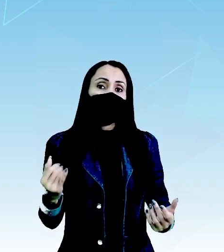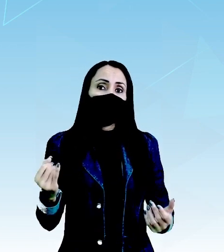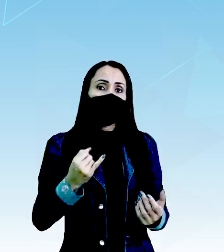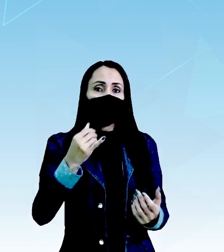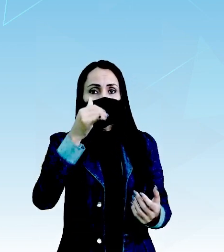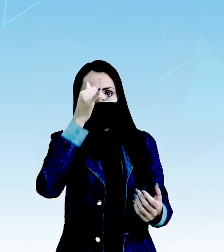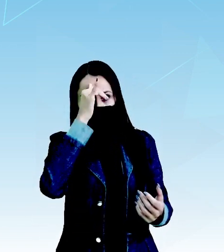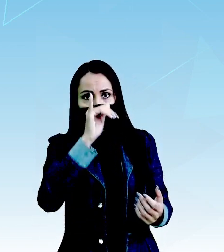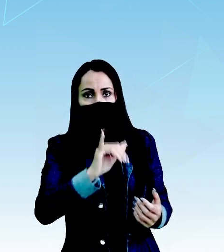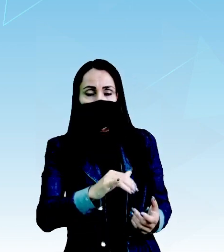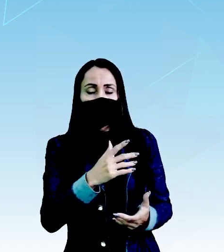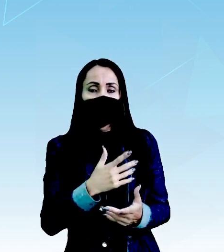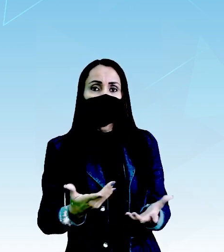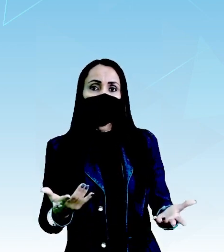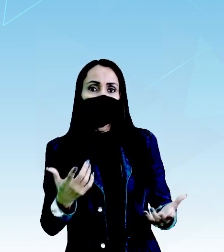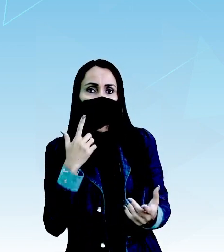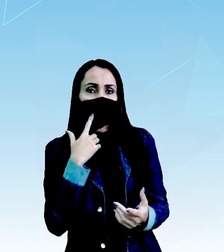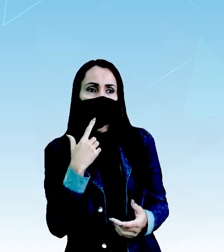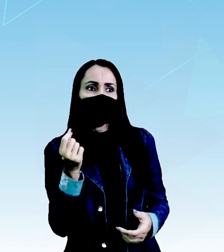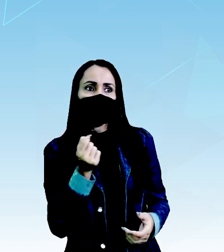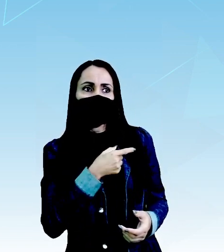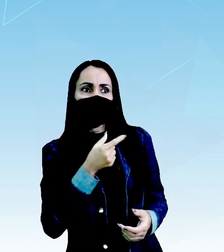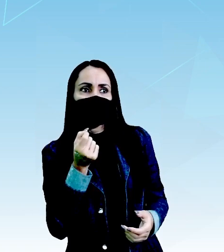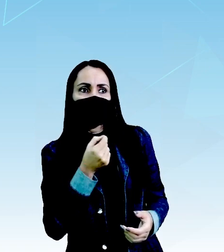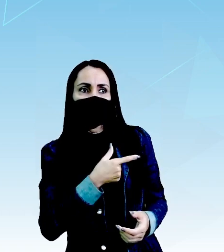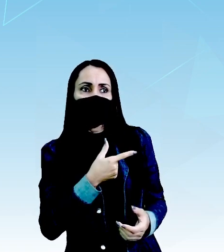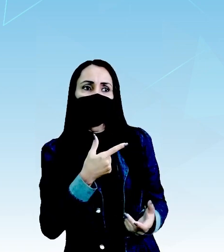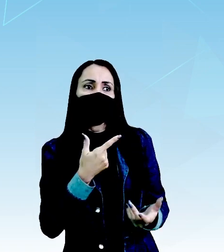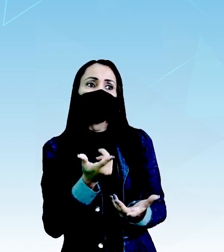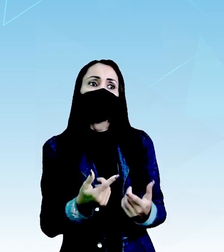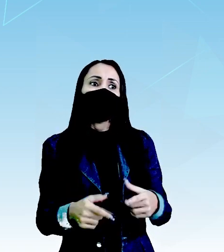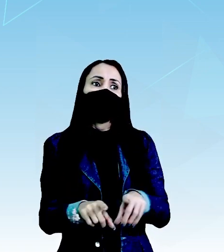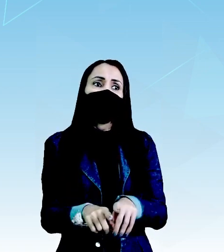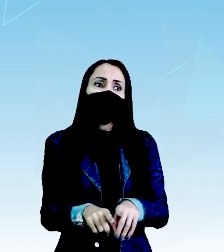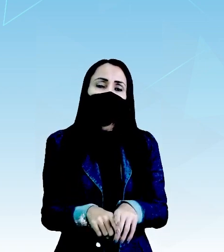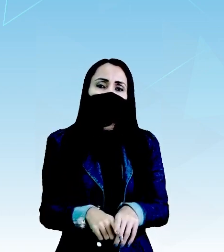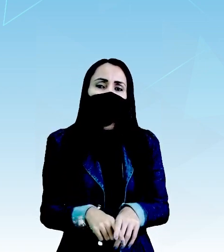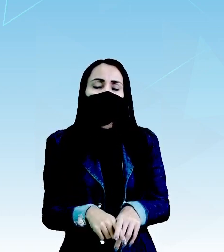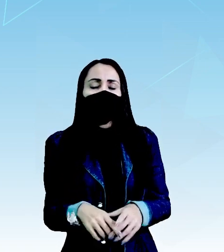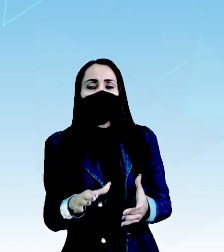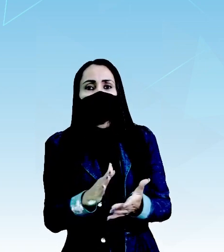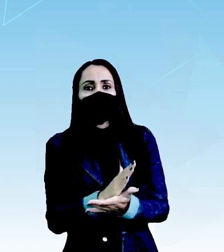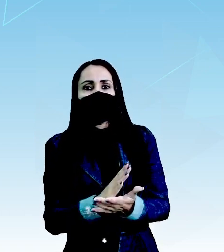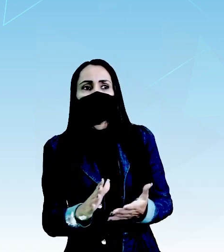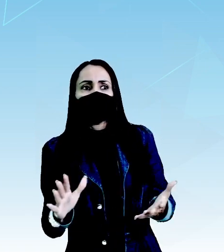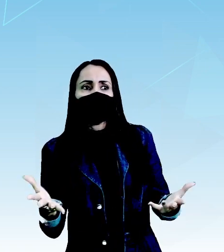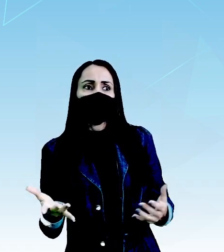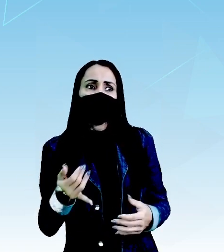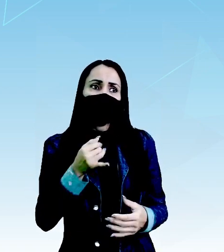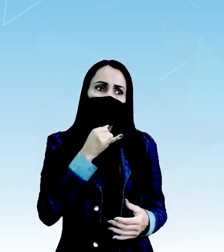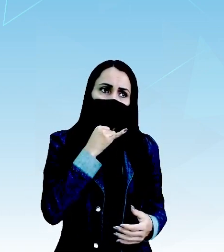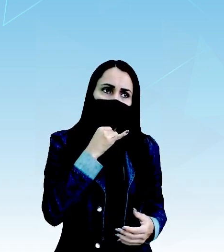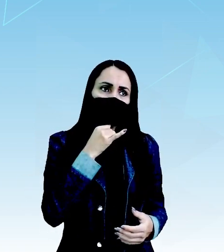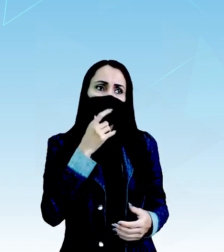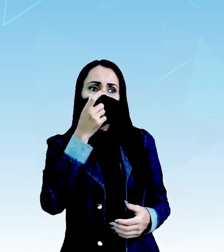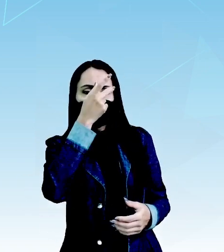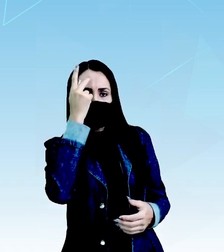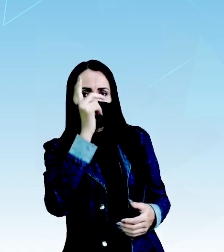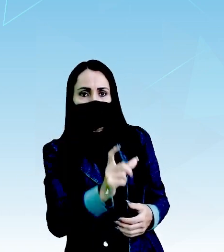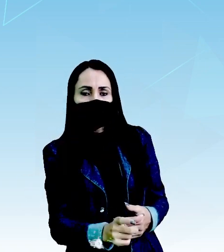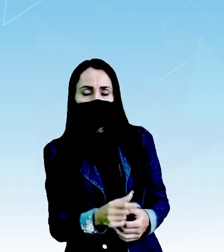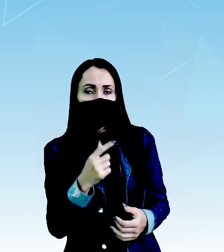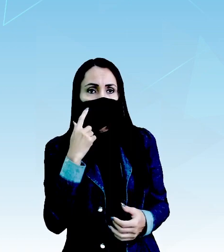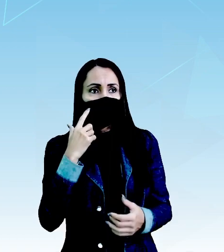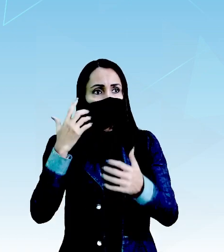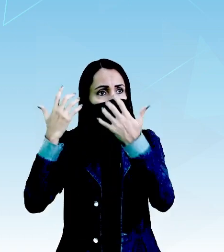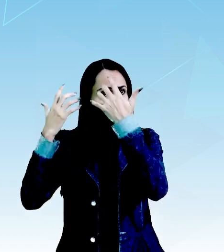humor sarcástico, ácido, na verdade, que muitas vezes magoa o outro. E temos uma